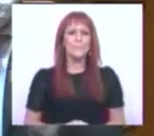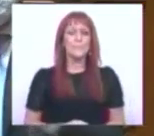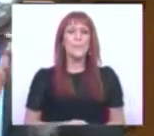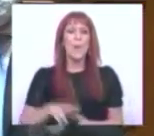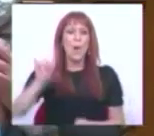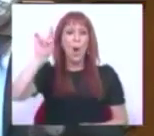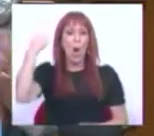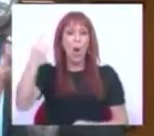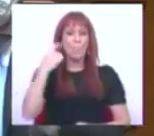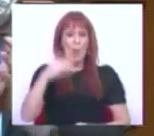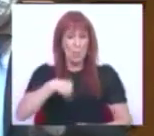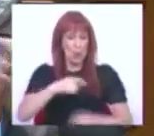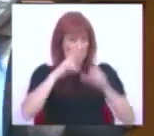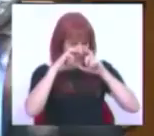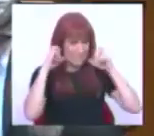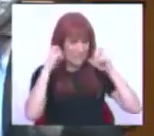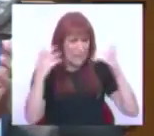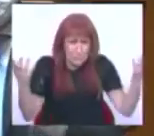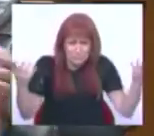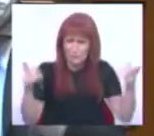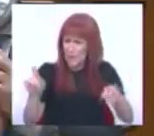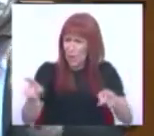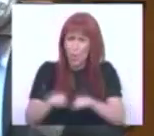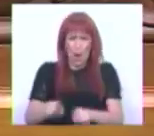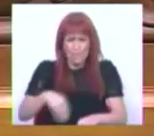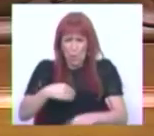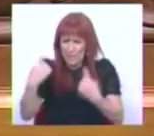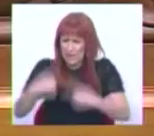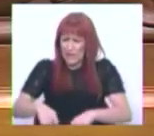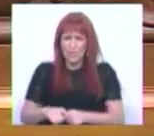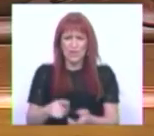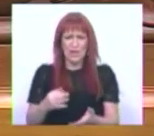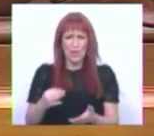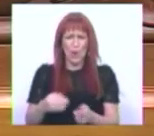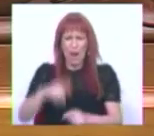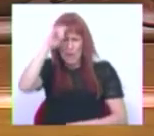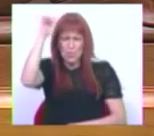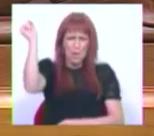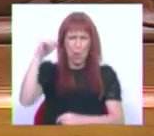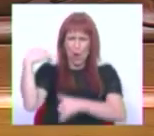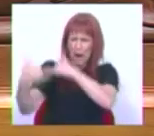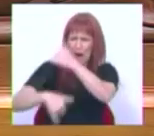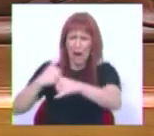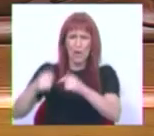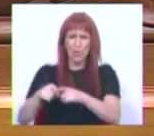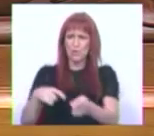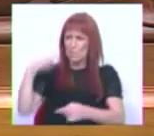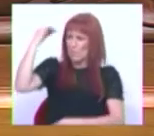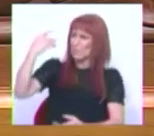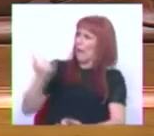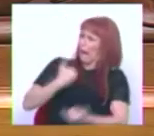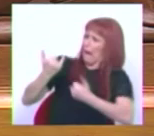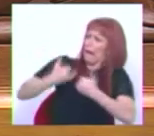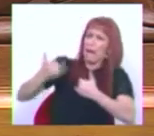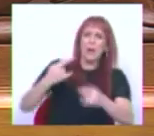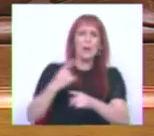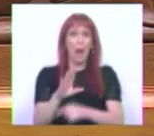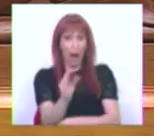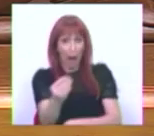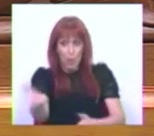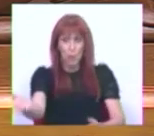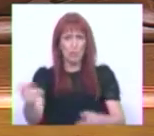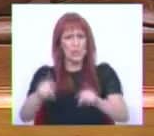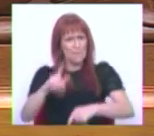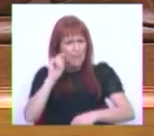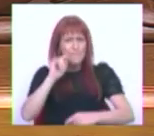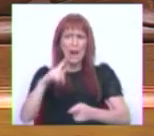Em vez de se preocuparem com máscaras, deviam estar preocupados com as faltas de respeito e agressões de que são alvos os professores, por parte de alunos e até